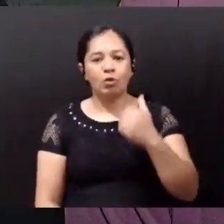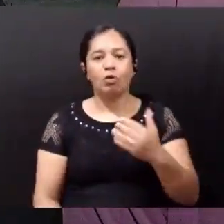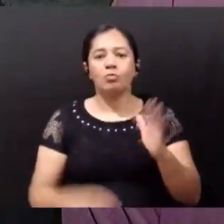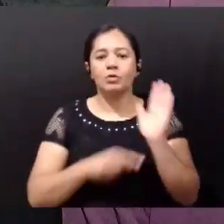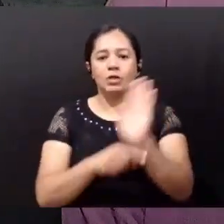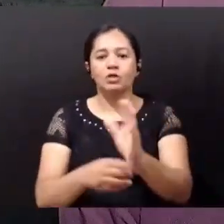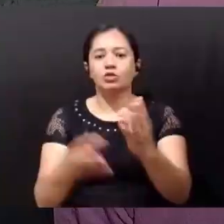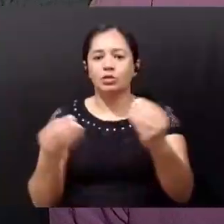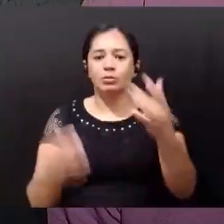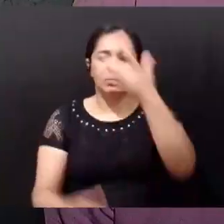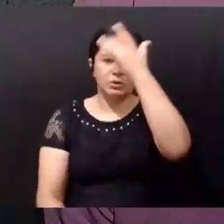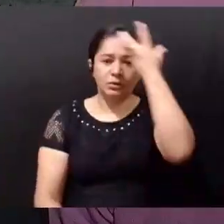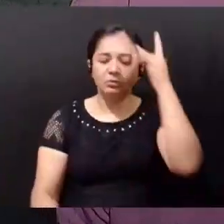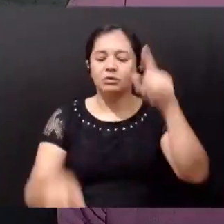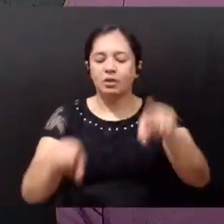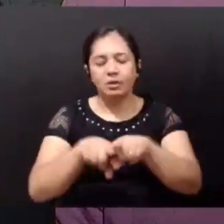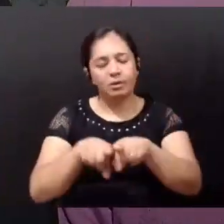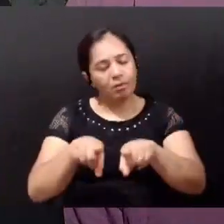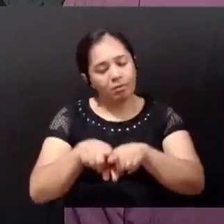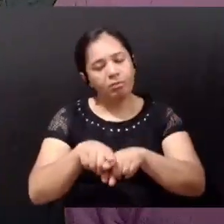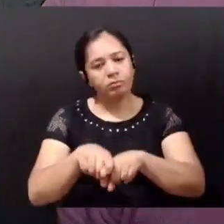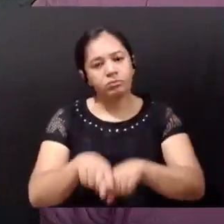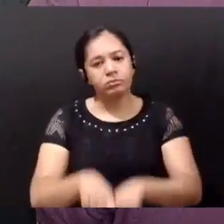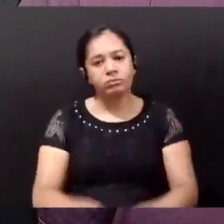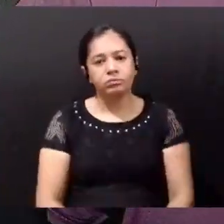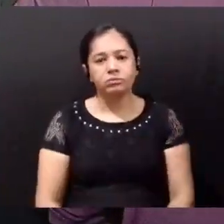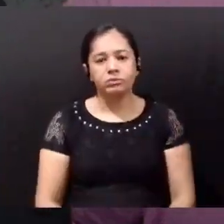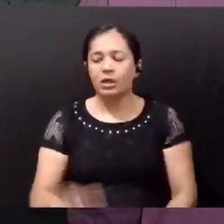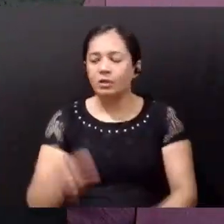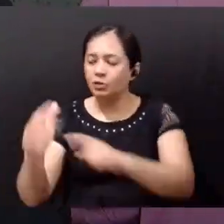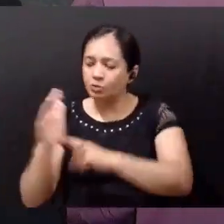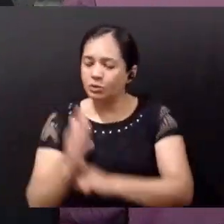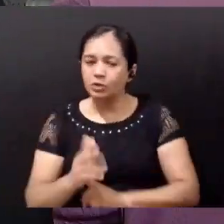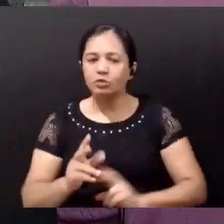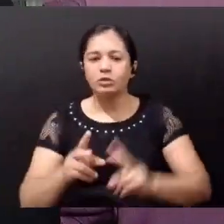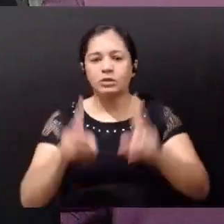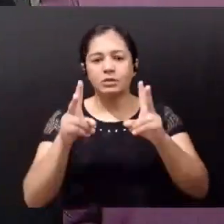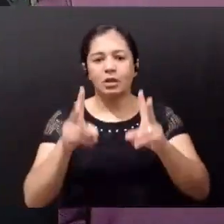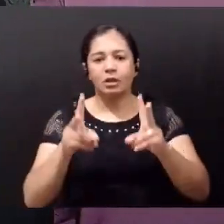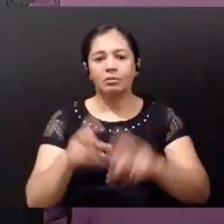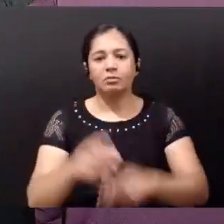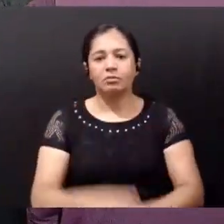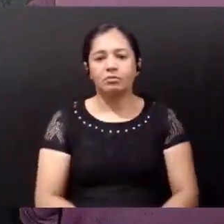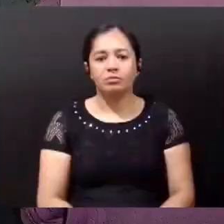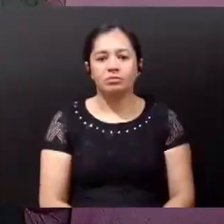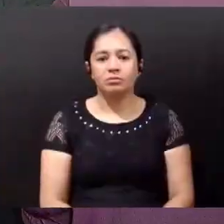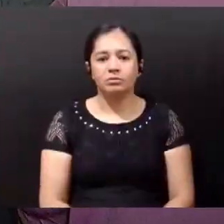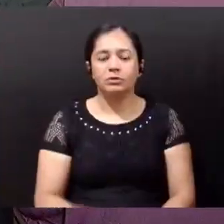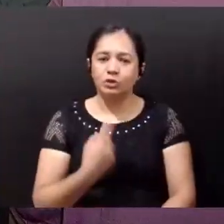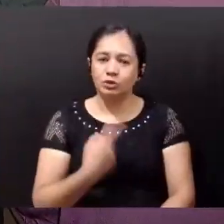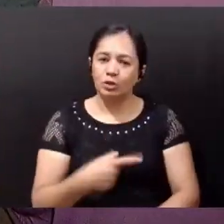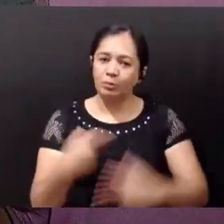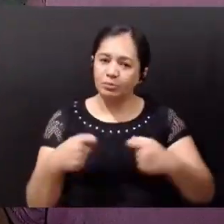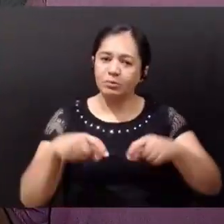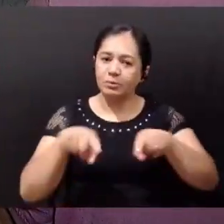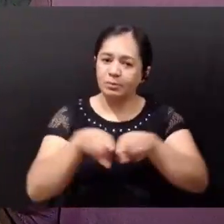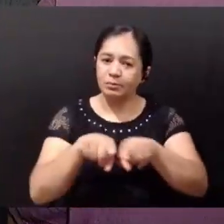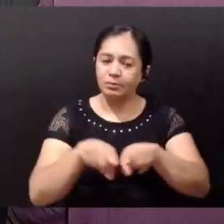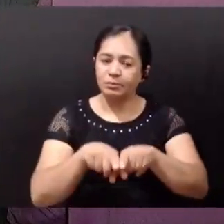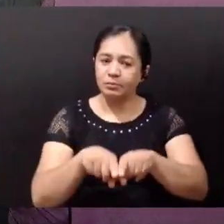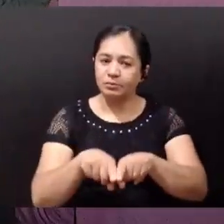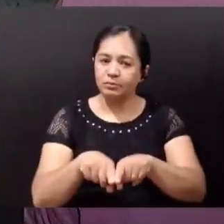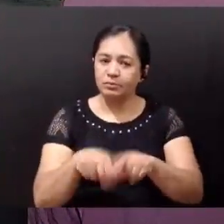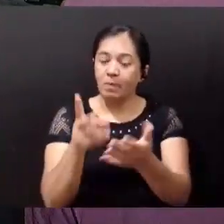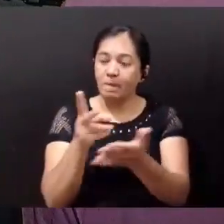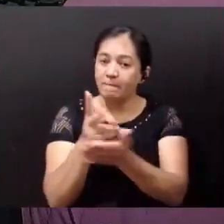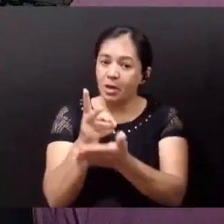também, entendeu? Sou bem ajudada, bem recebida e a gente precisa também, né? Apesar de ter o